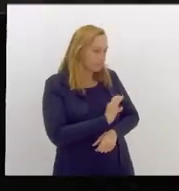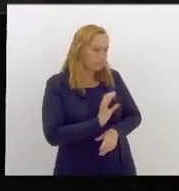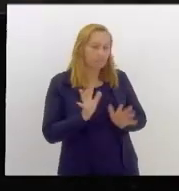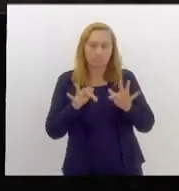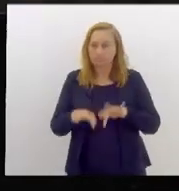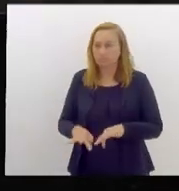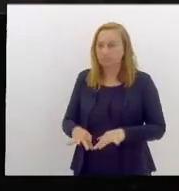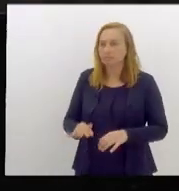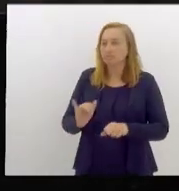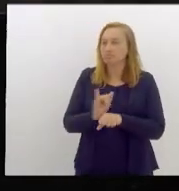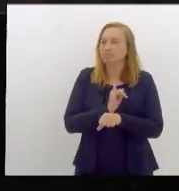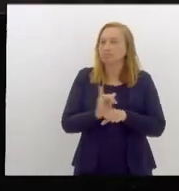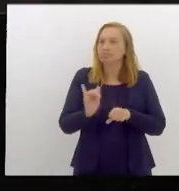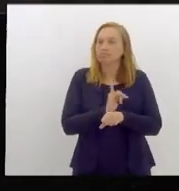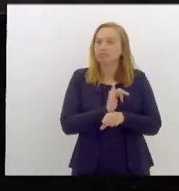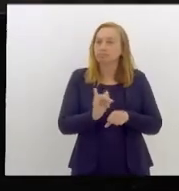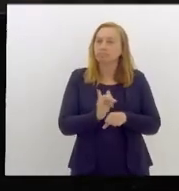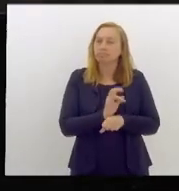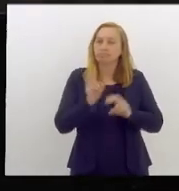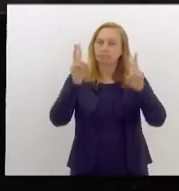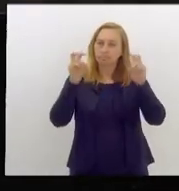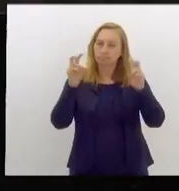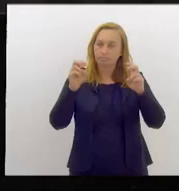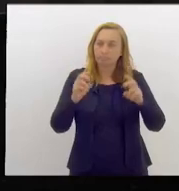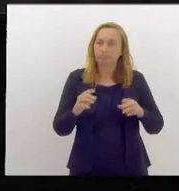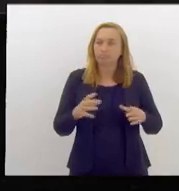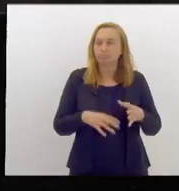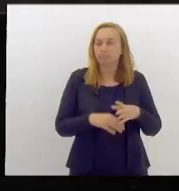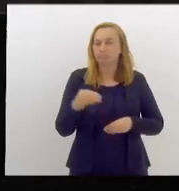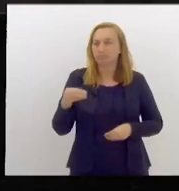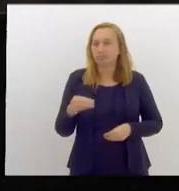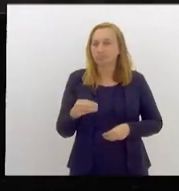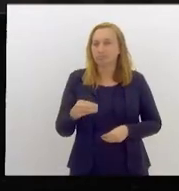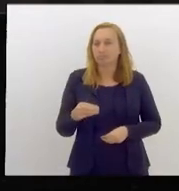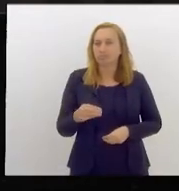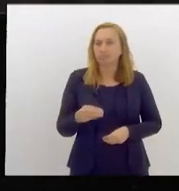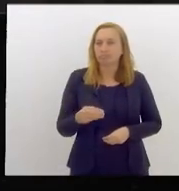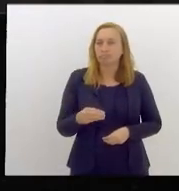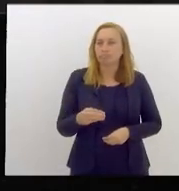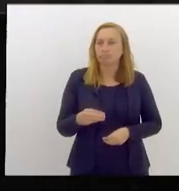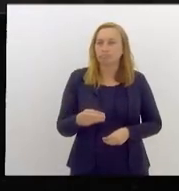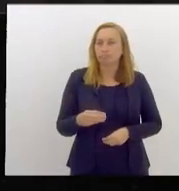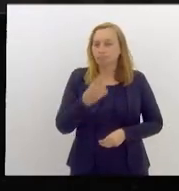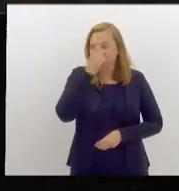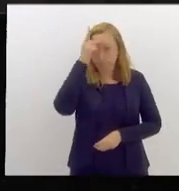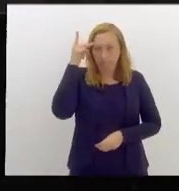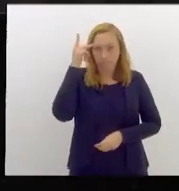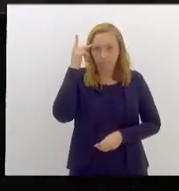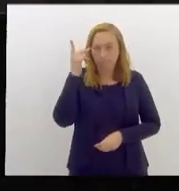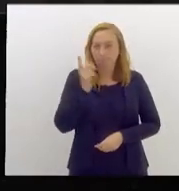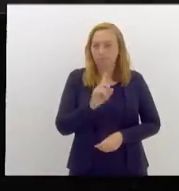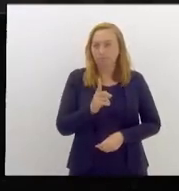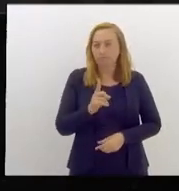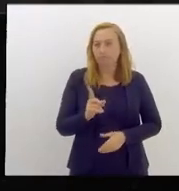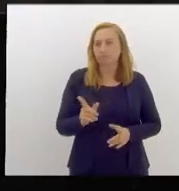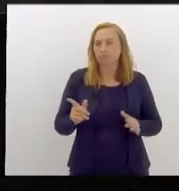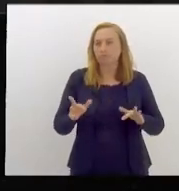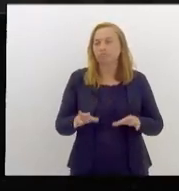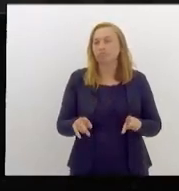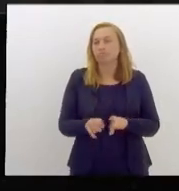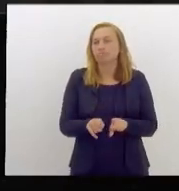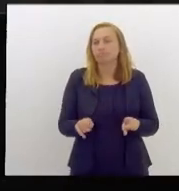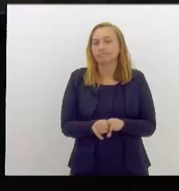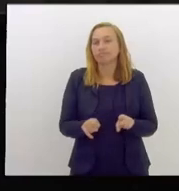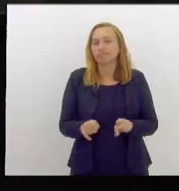concluir as estratégias na questão do desaparecimento da de pessoas e não foi diferente também